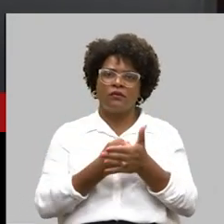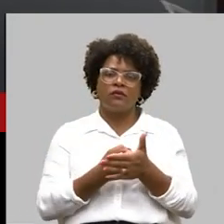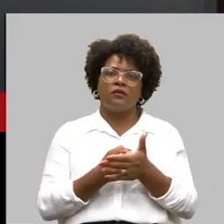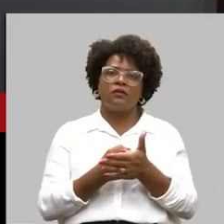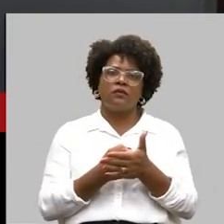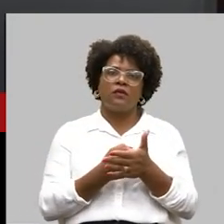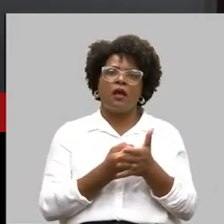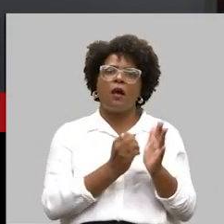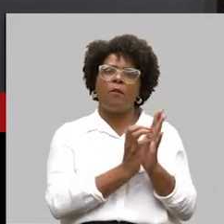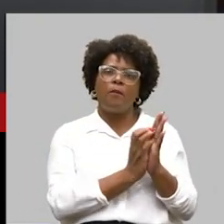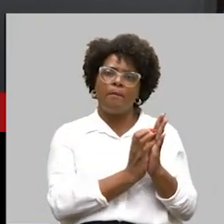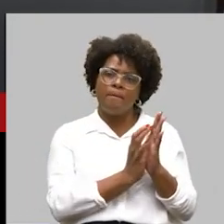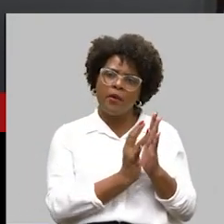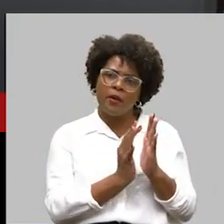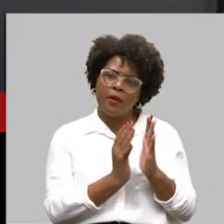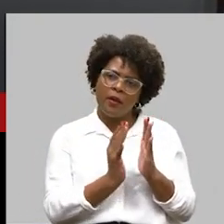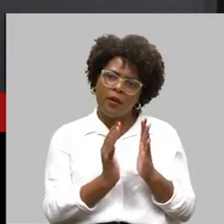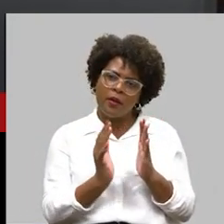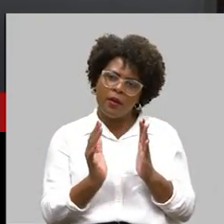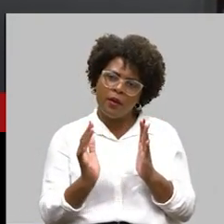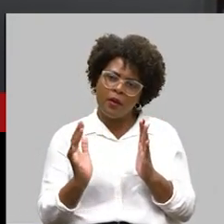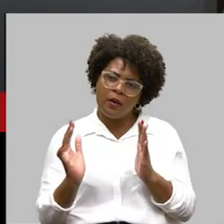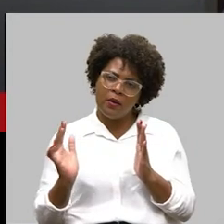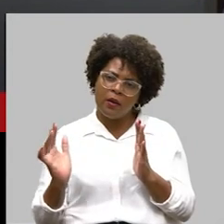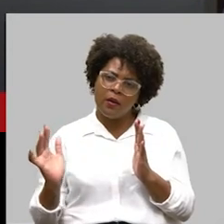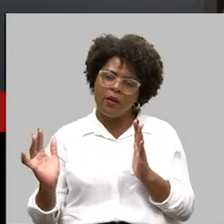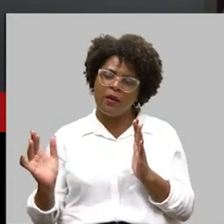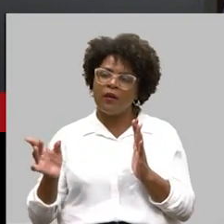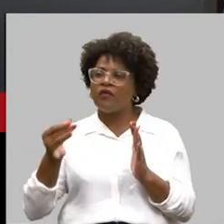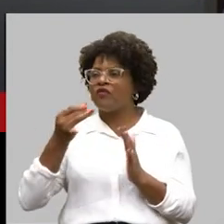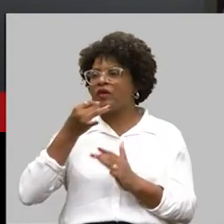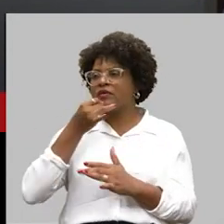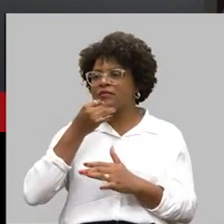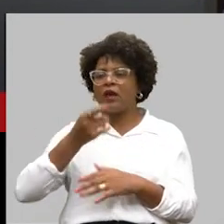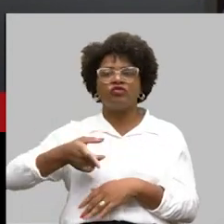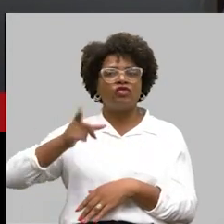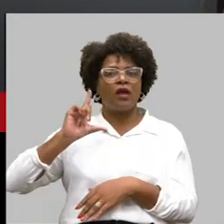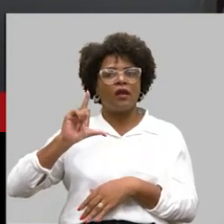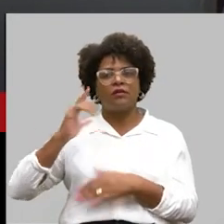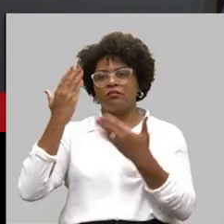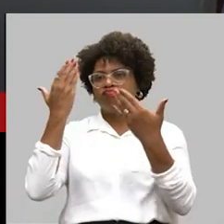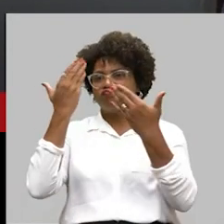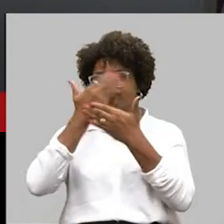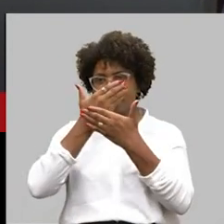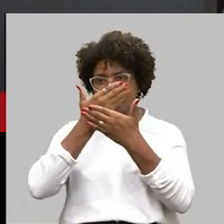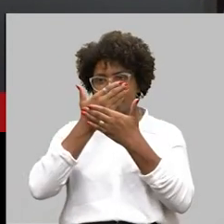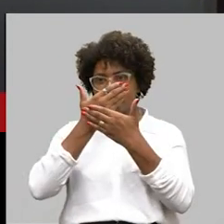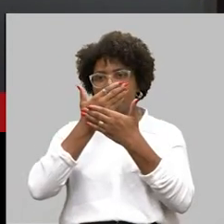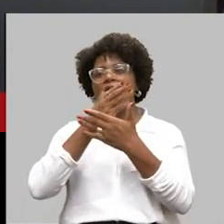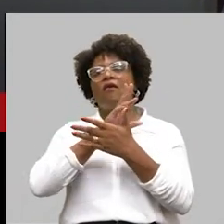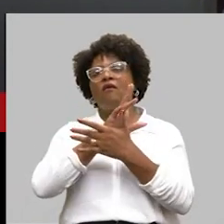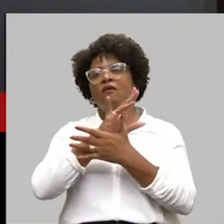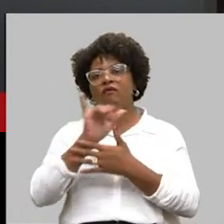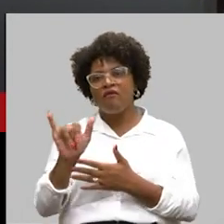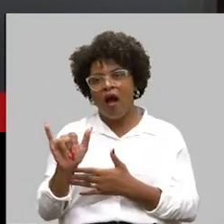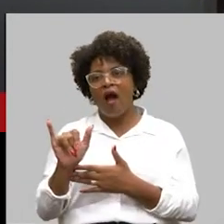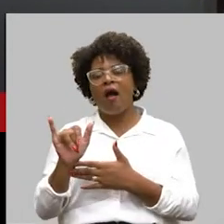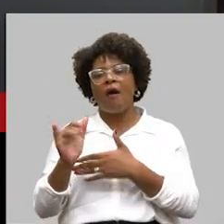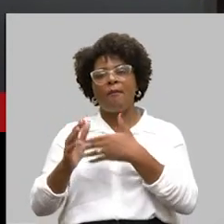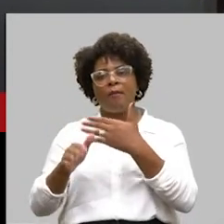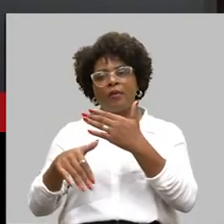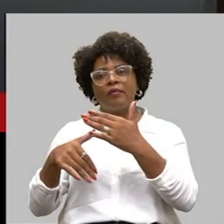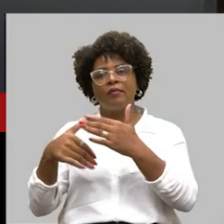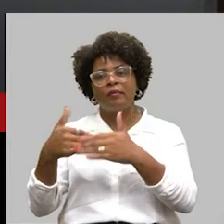longo da história ela foi abafada e a gente vai construindo aos poucos né o